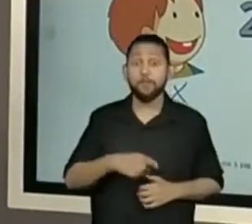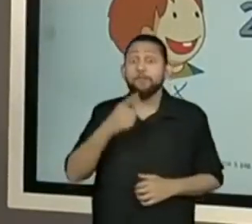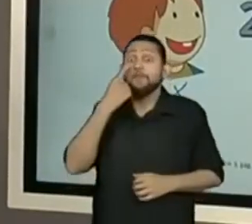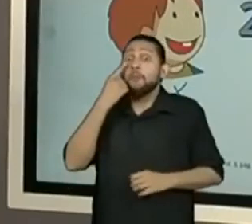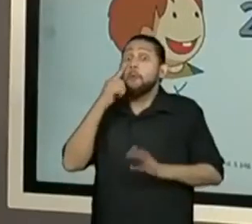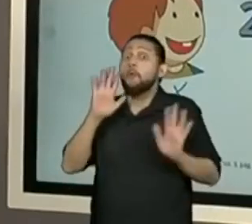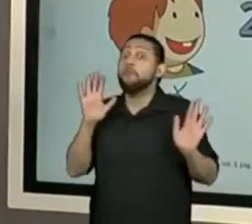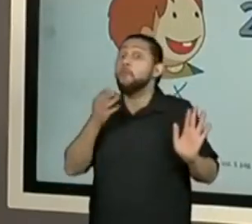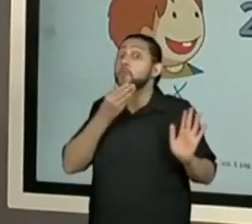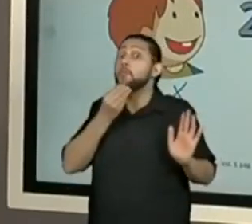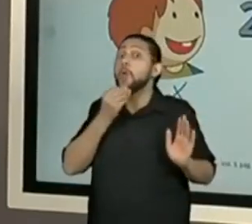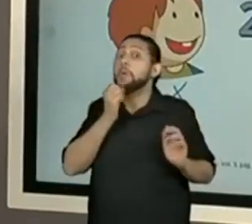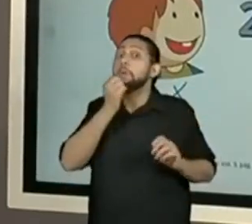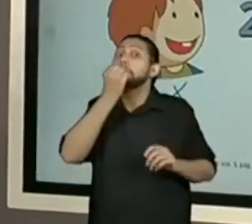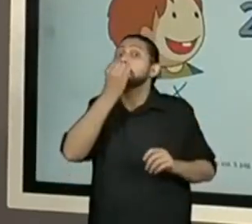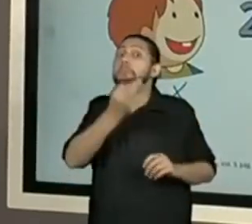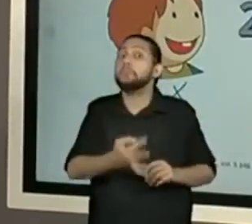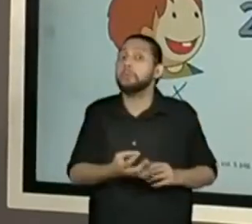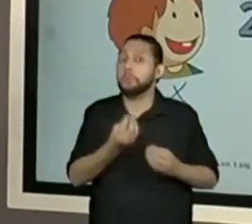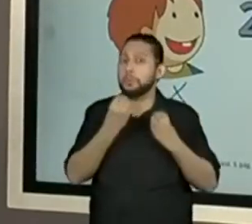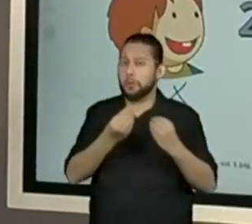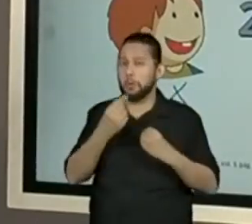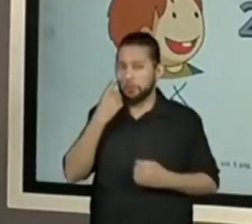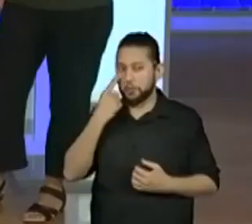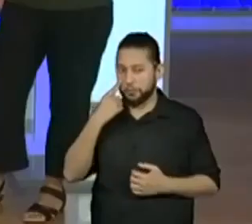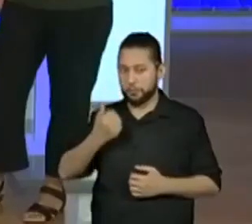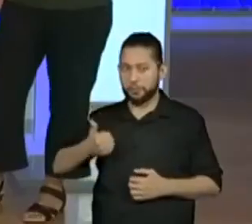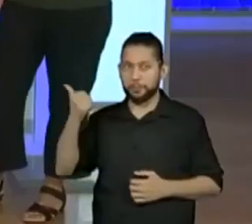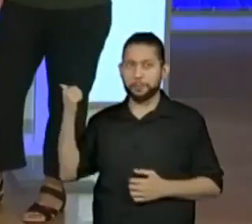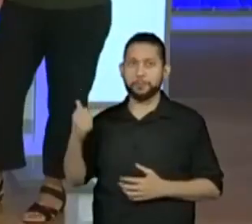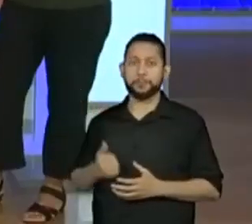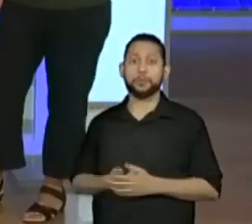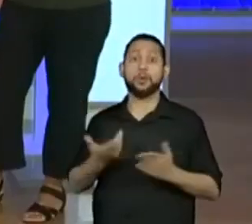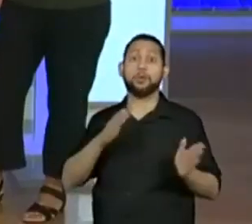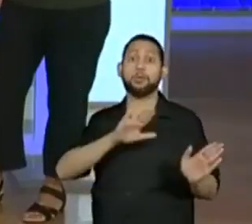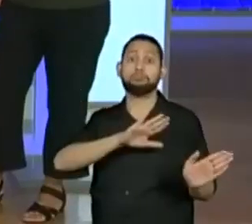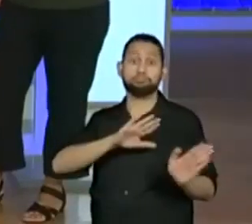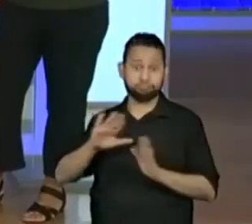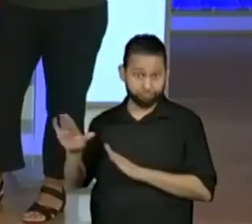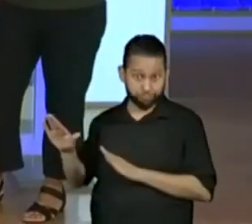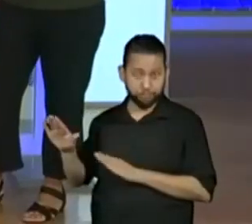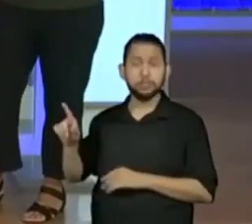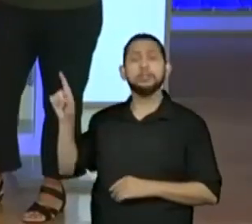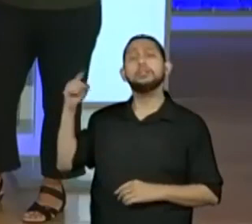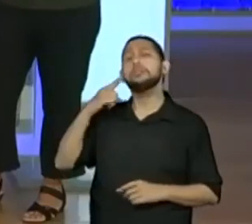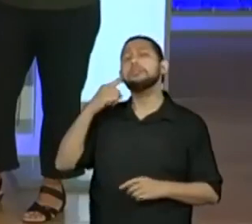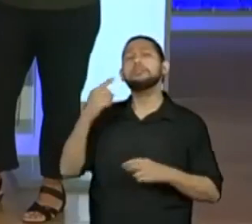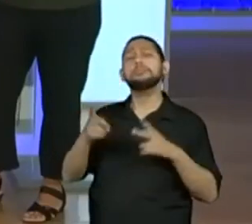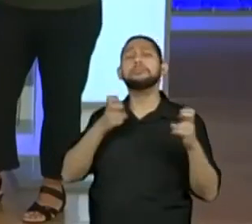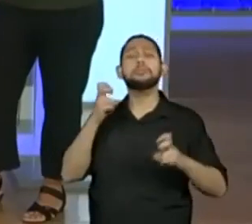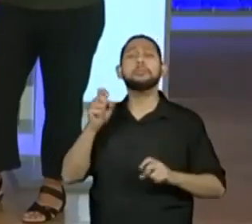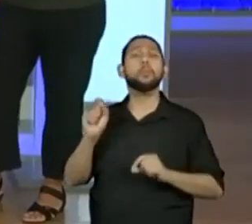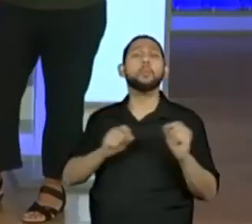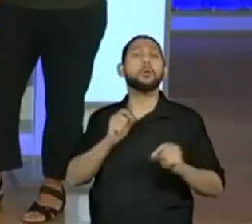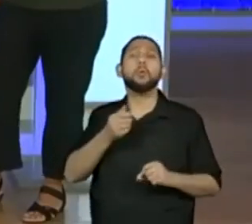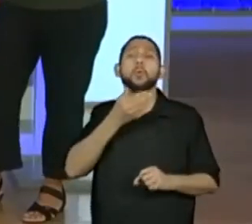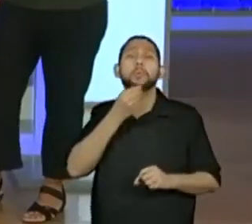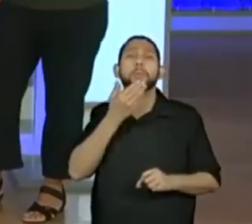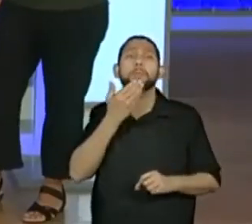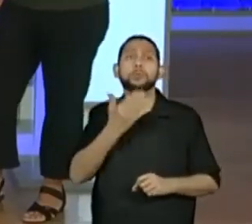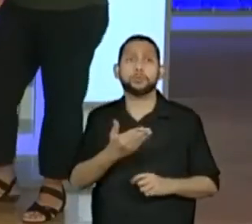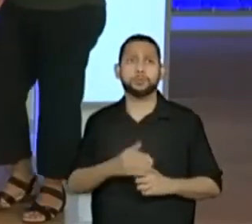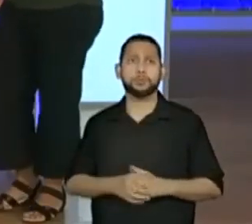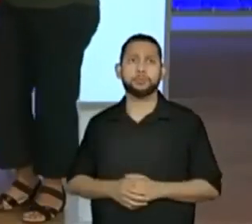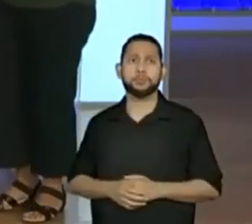que ela organizasse. Então, vamos observar aí a nossa próxima tela e perceber qual era de fato o desafio